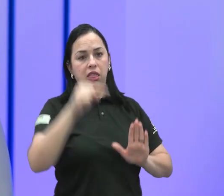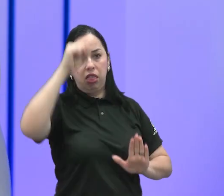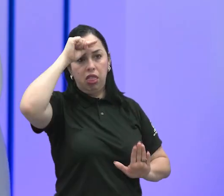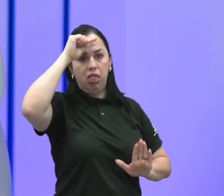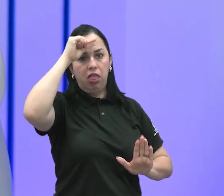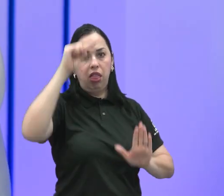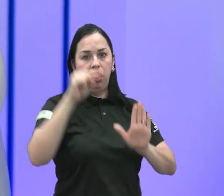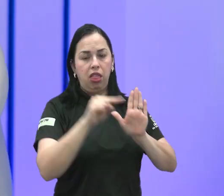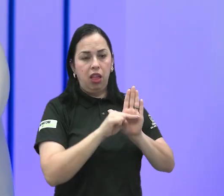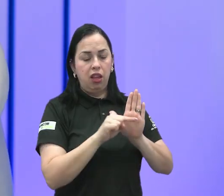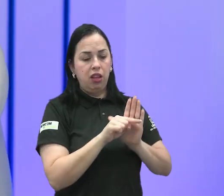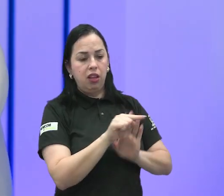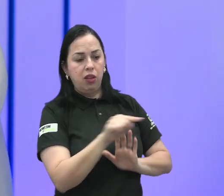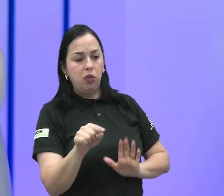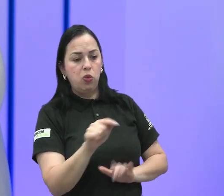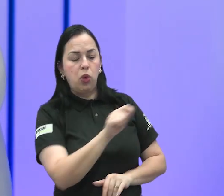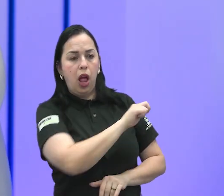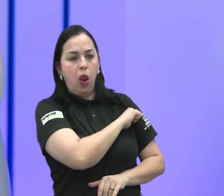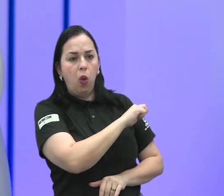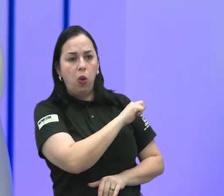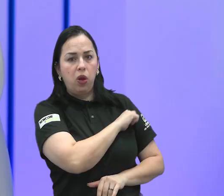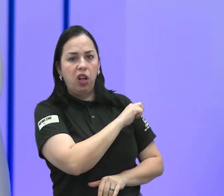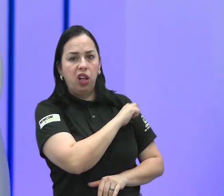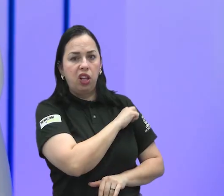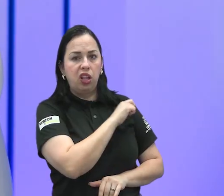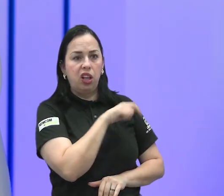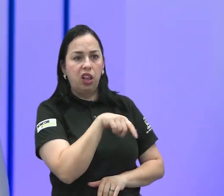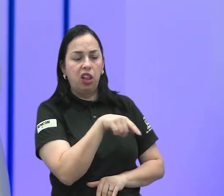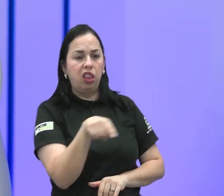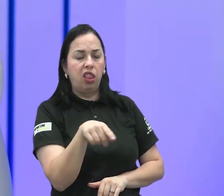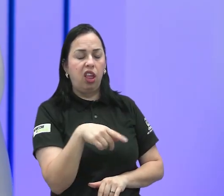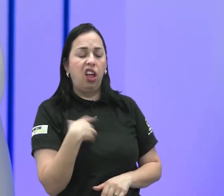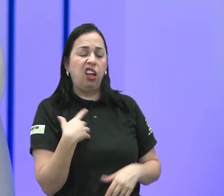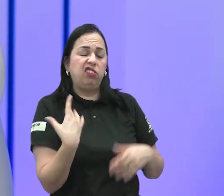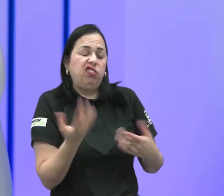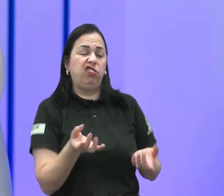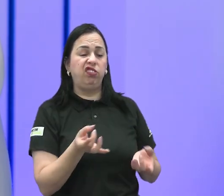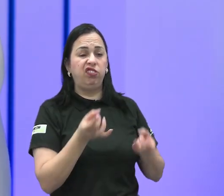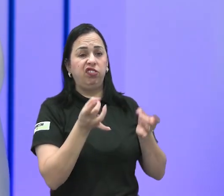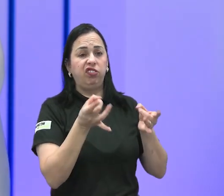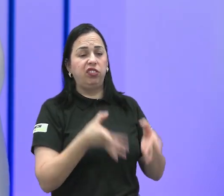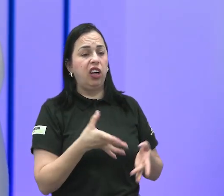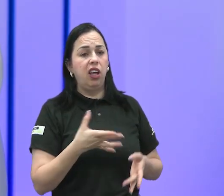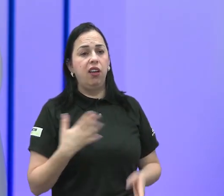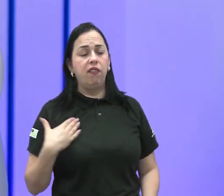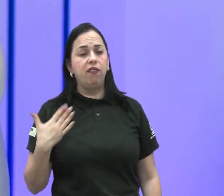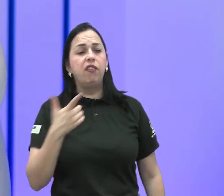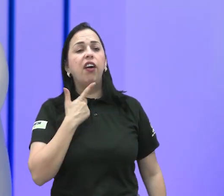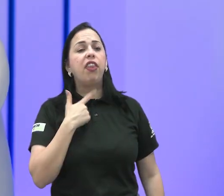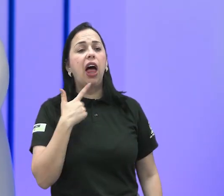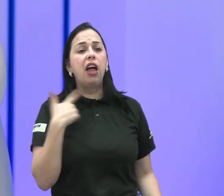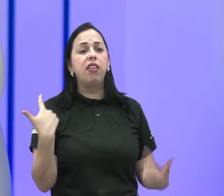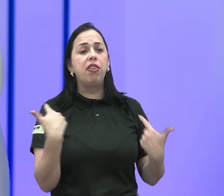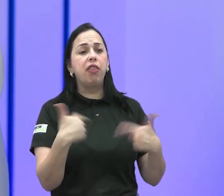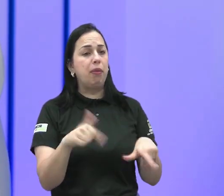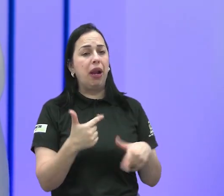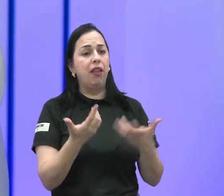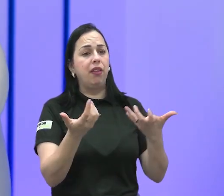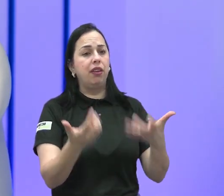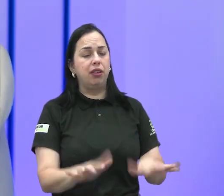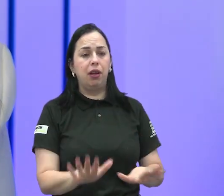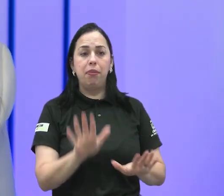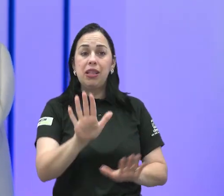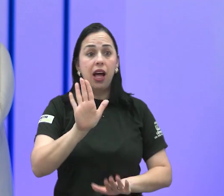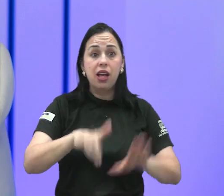negativa ou indiferente os alunos e os colegas até o trabalho. Então, ele fica desmotivado, né? E isso é uma